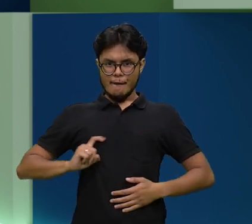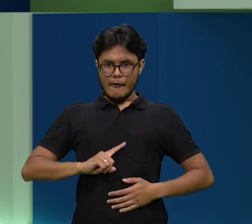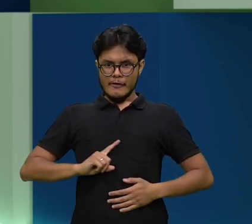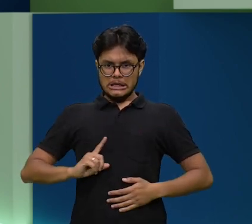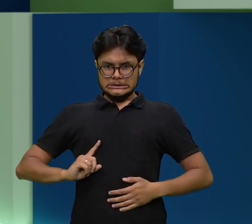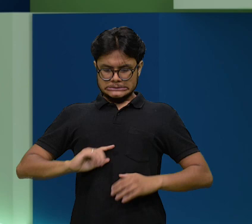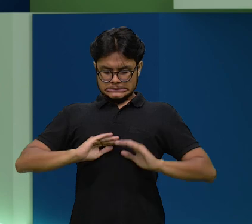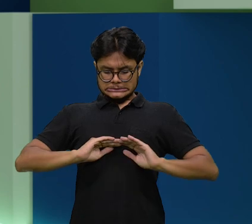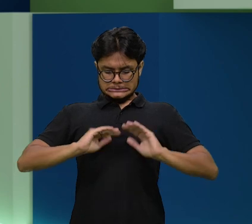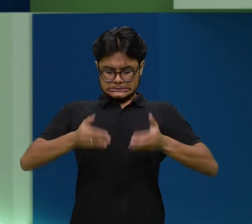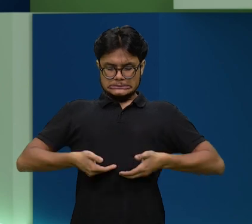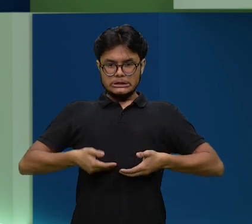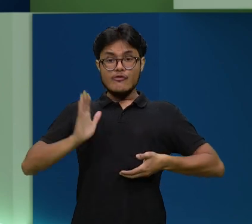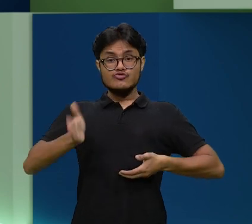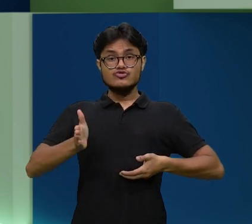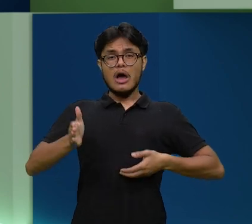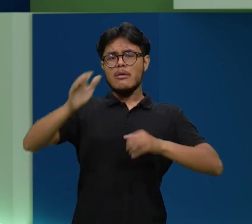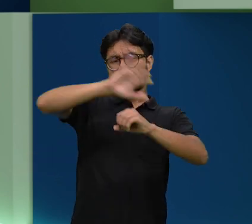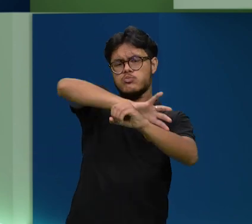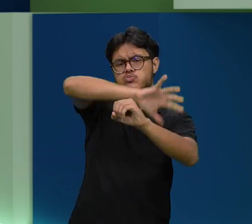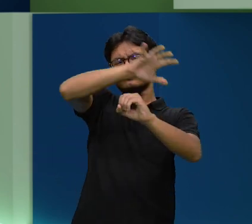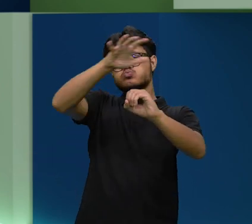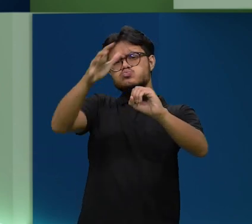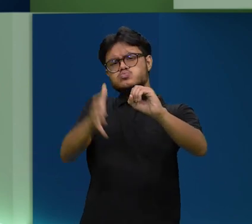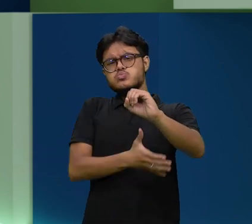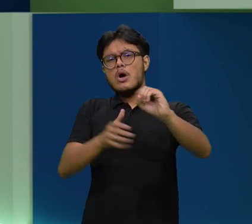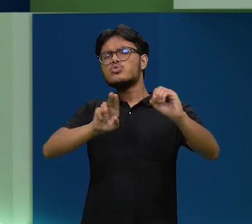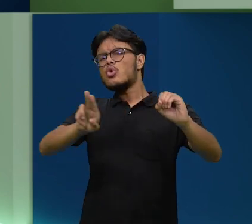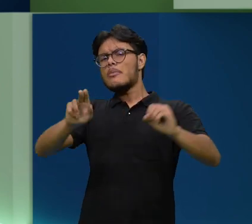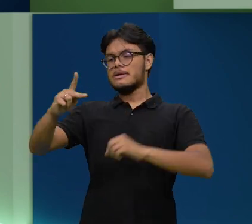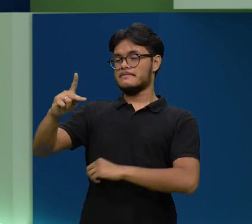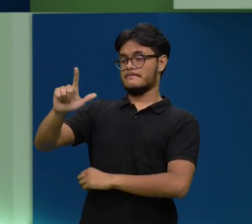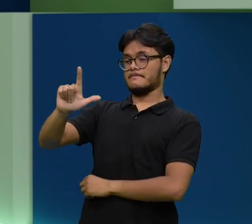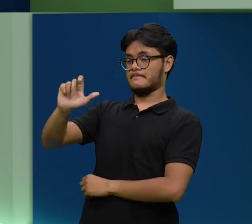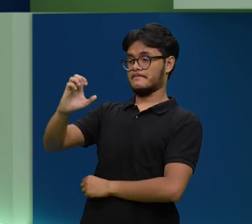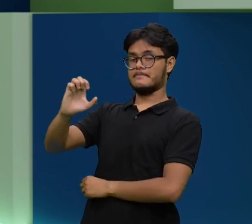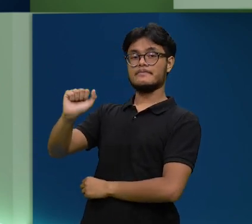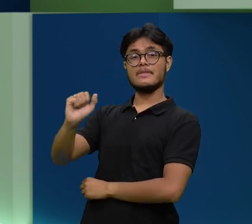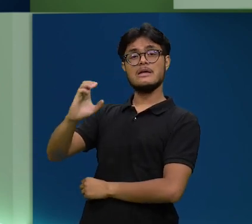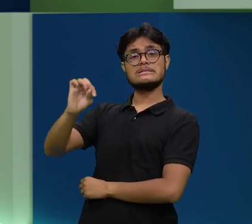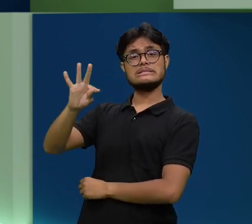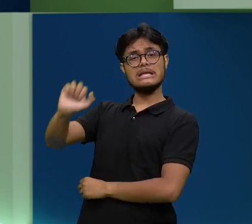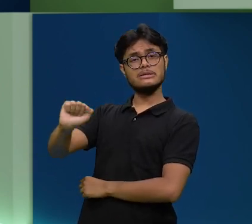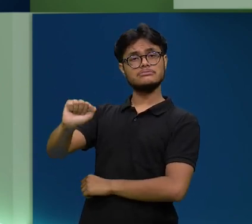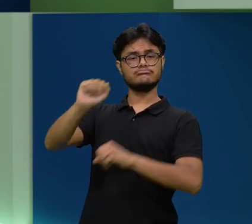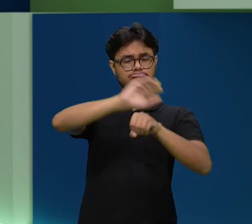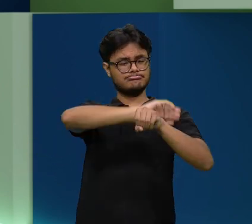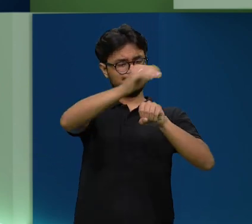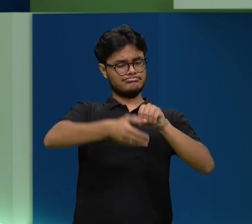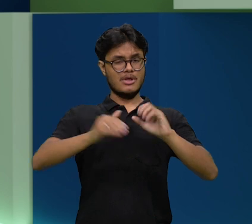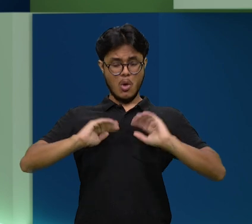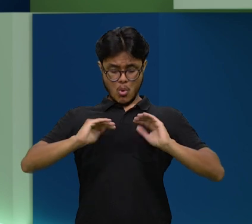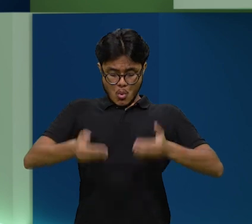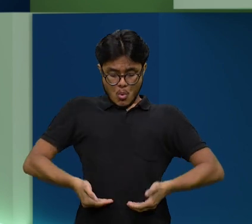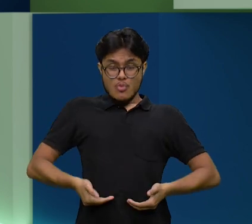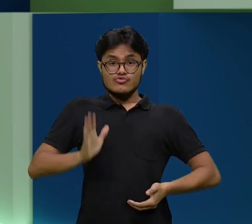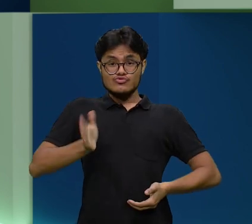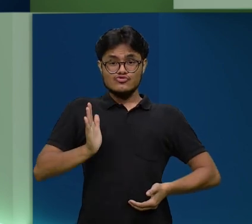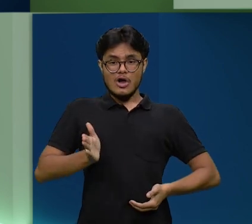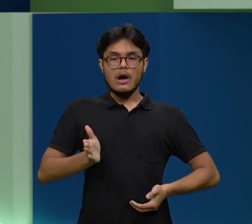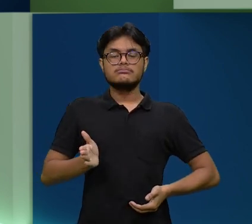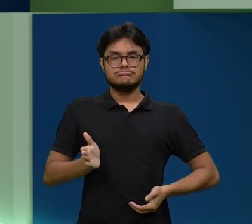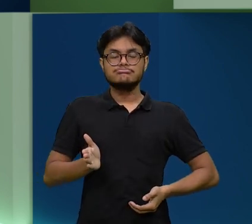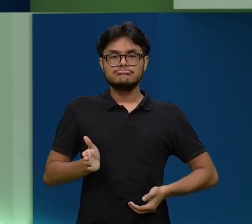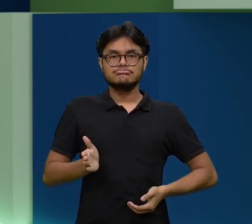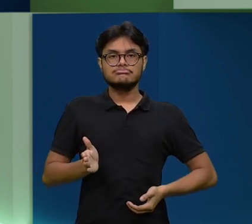inicia-se imediatamente a formação da placenta. É, um anexo embrionário que é exclusivo do grupo dos mamíferos